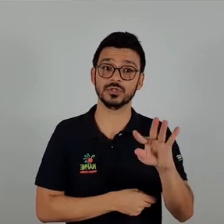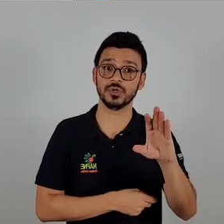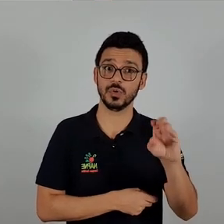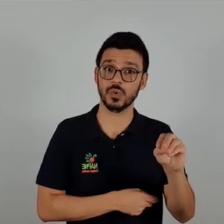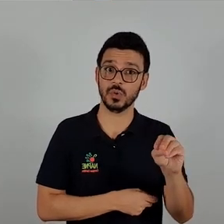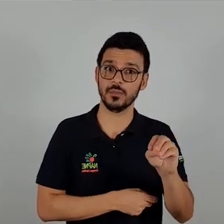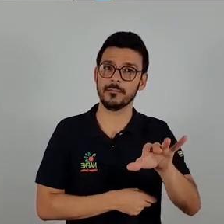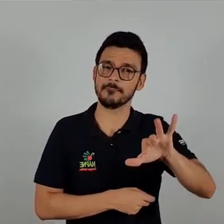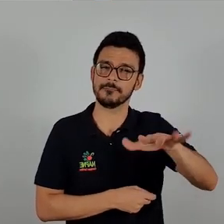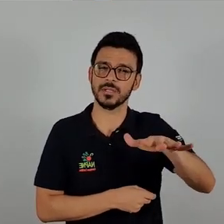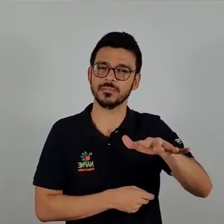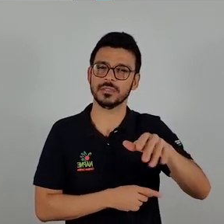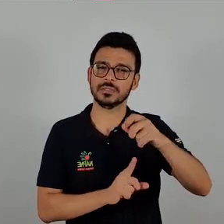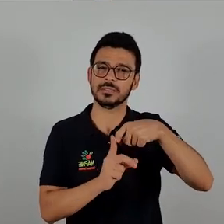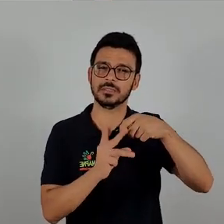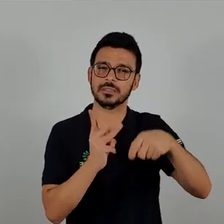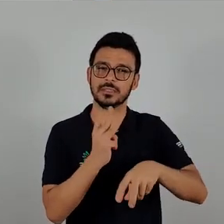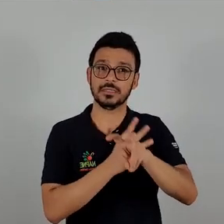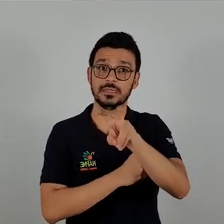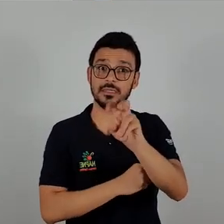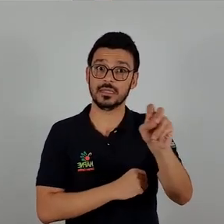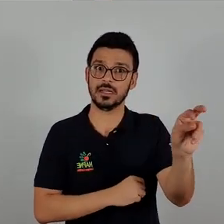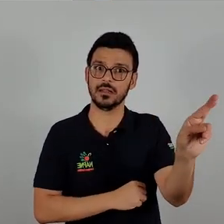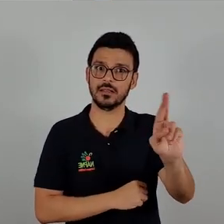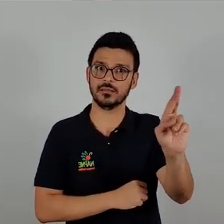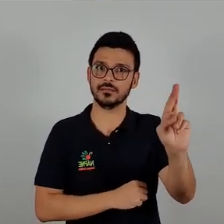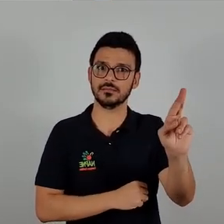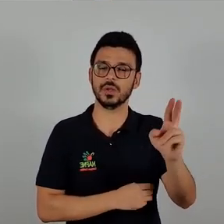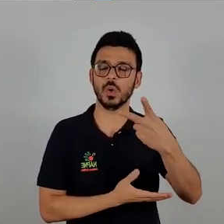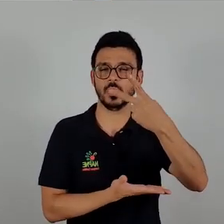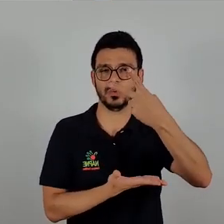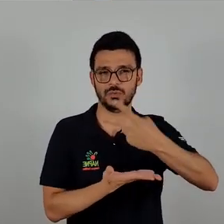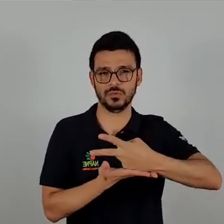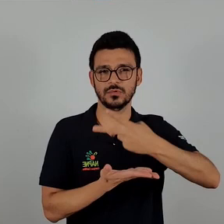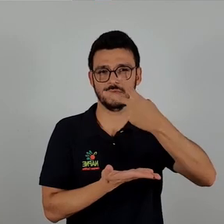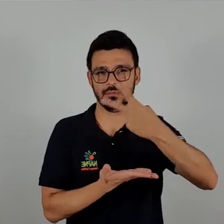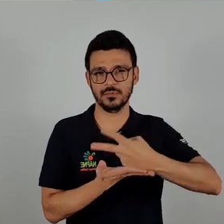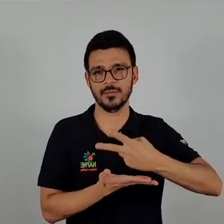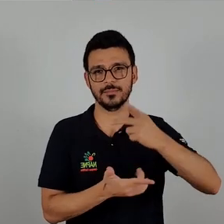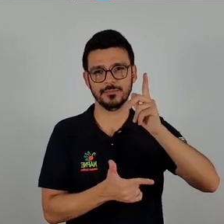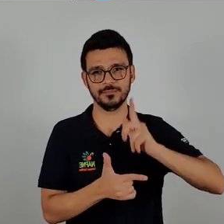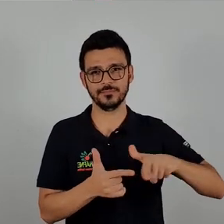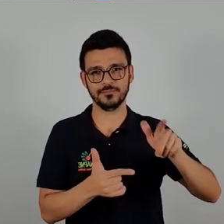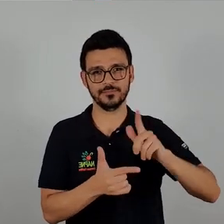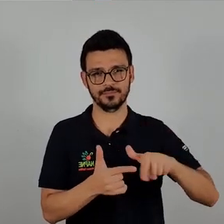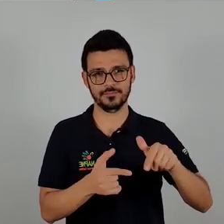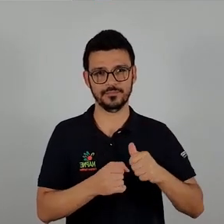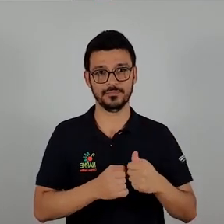prazo. E a longo prazo, muitas vezes, baixíssimo, né? Se eu estou pensando em prevenção.